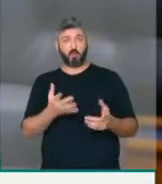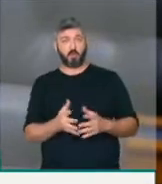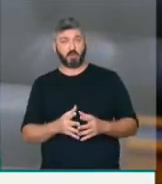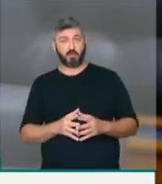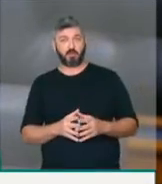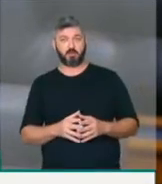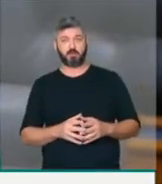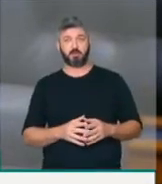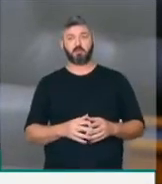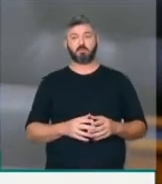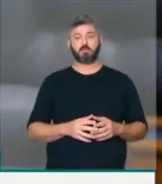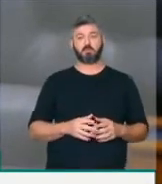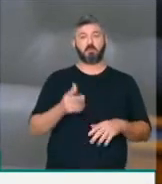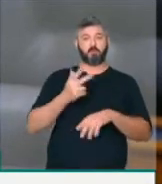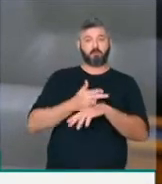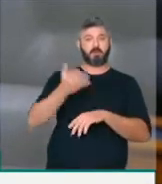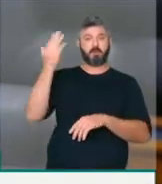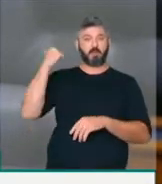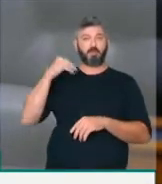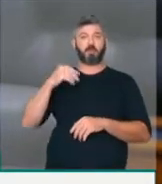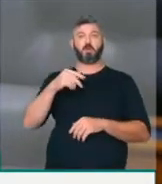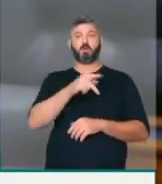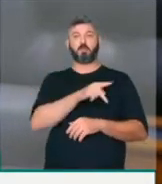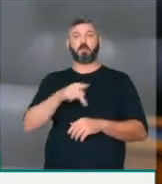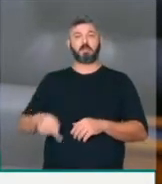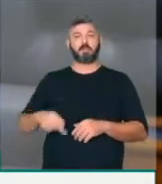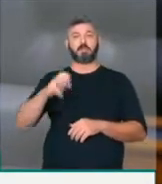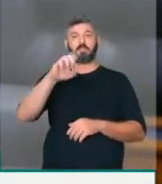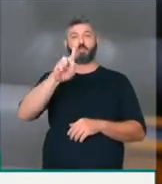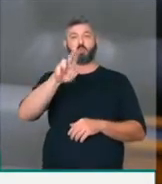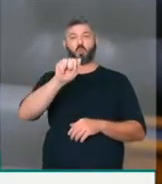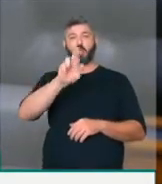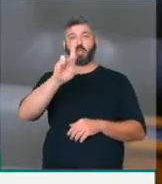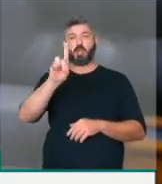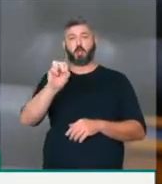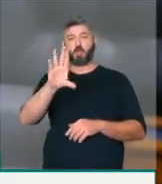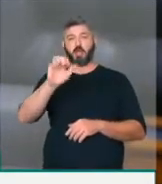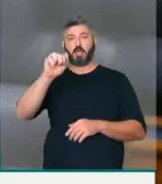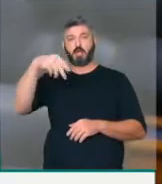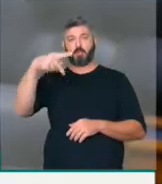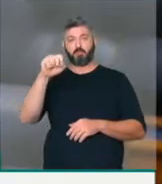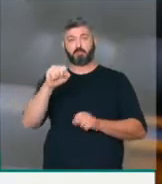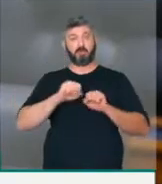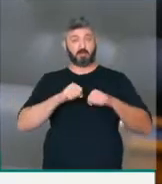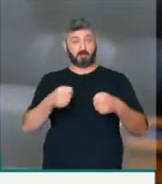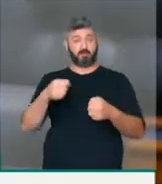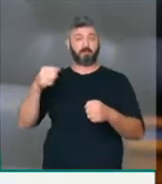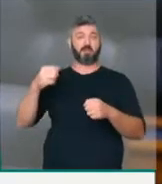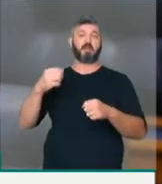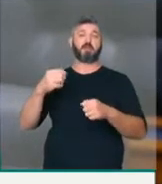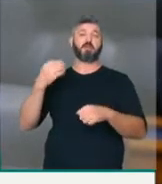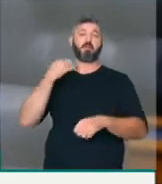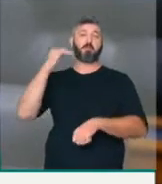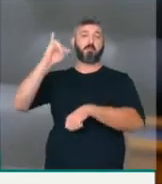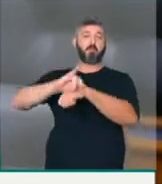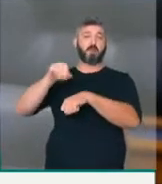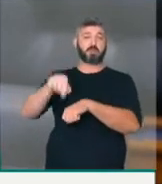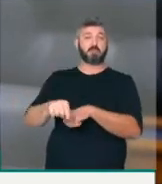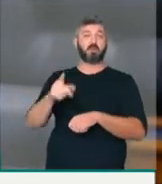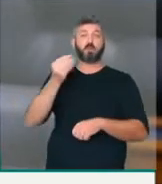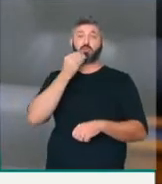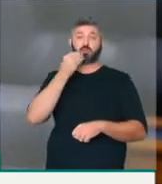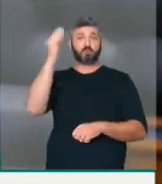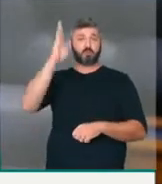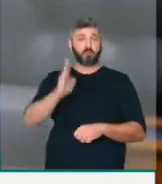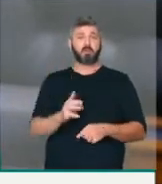Danilo, dos vídeos do então candidato a presidente da República, Eduardo Campos, defendendo a autonomia do Banco Central. Essa deveria ser uma agenda do